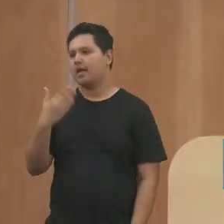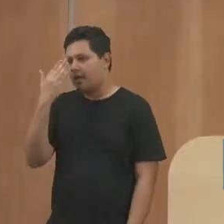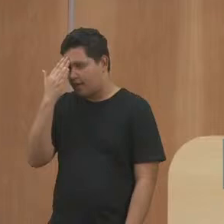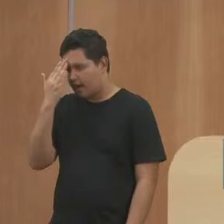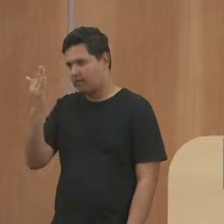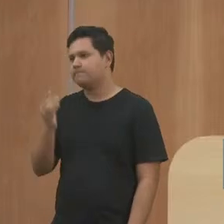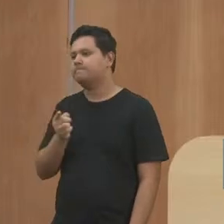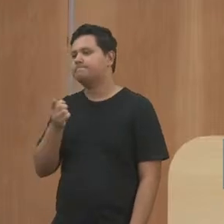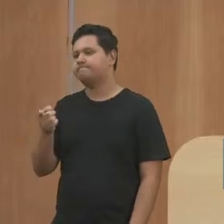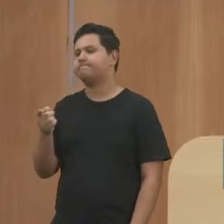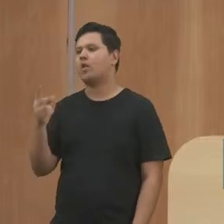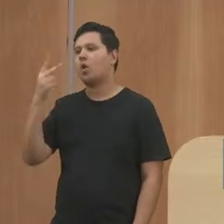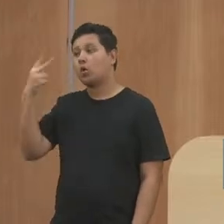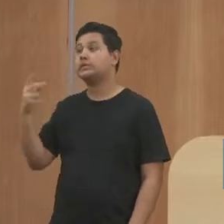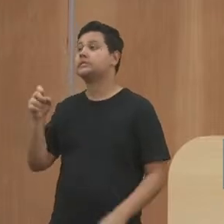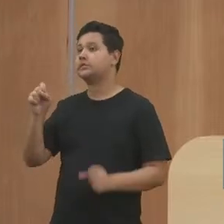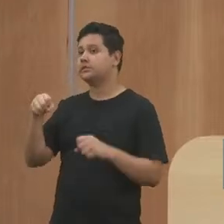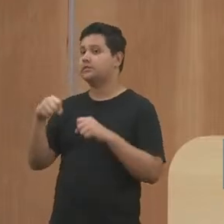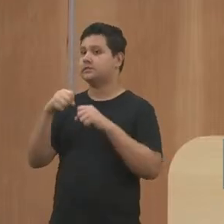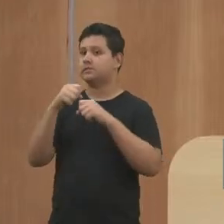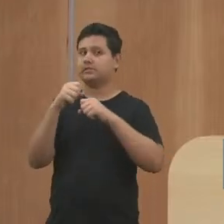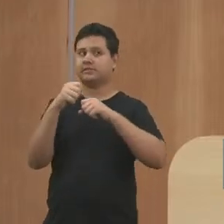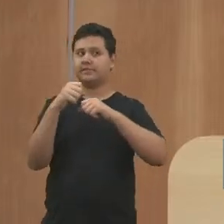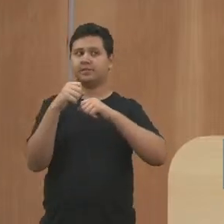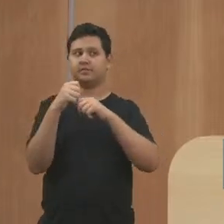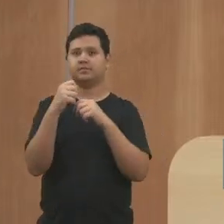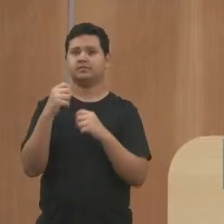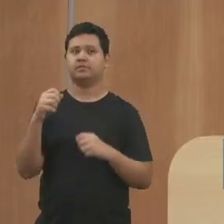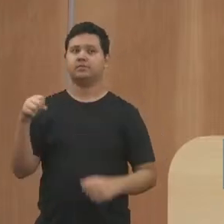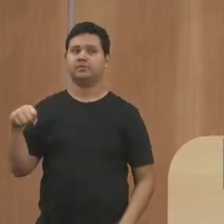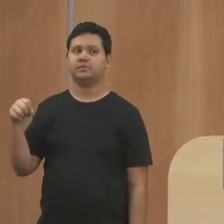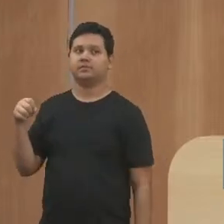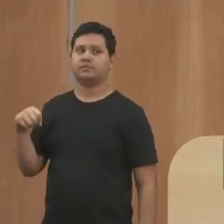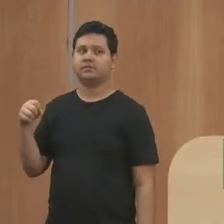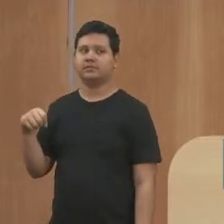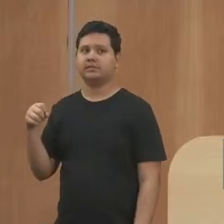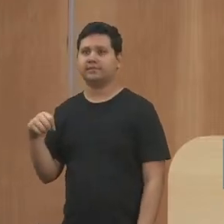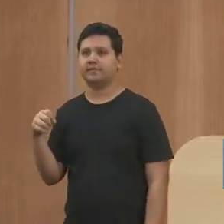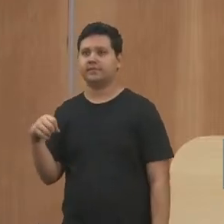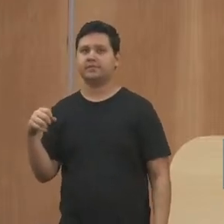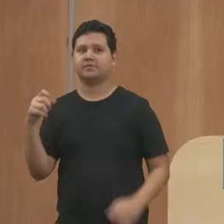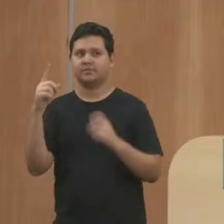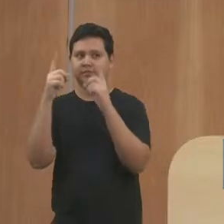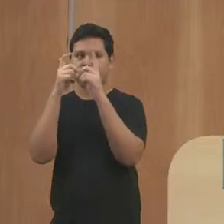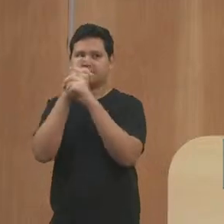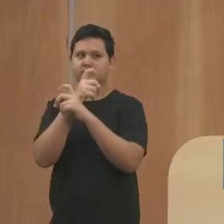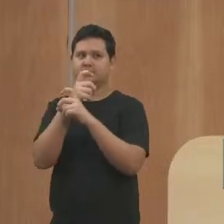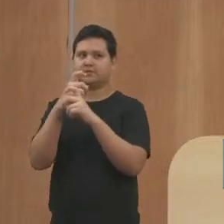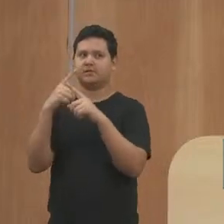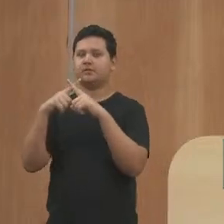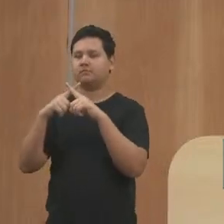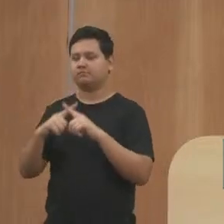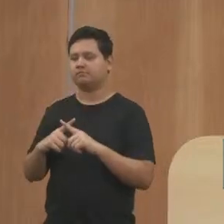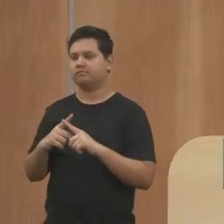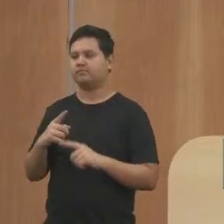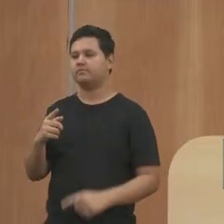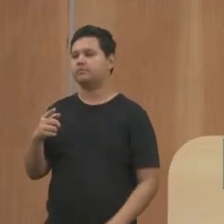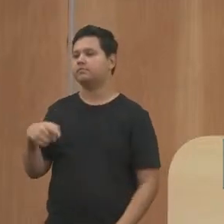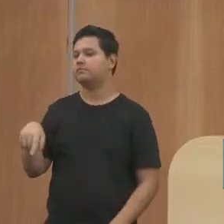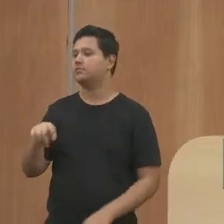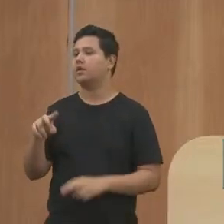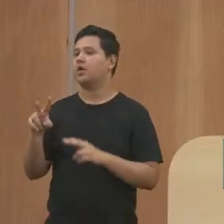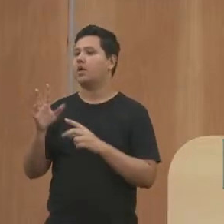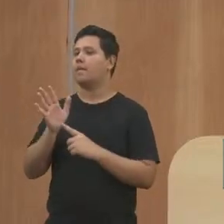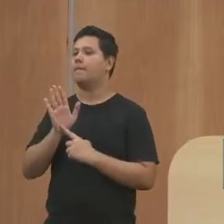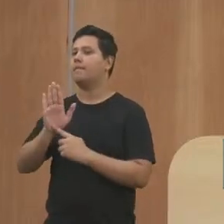que realmente é desafiador, né? Eu acho que o primeiro passo dado pelo prefeito e aqui por nós é dar